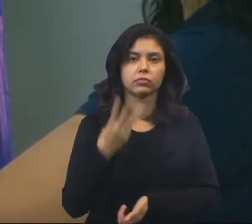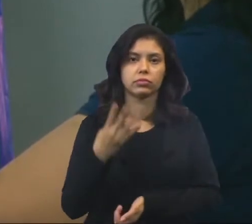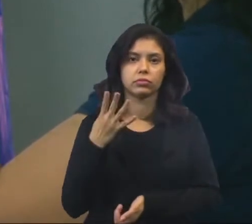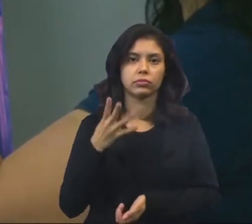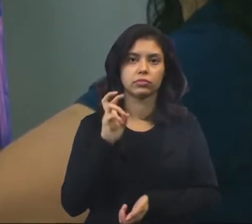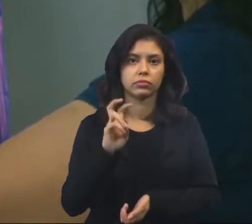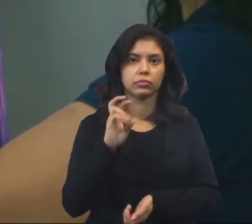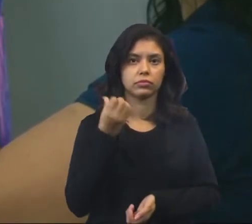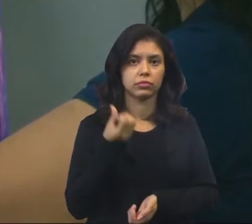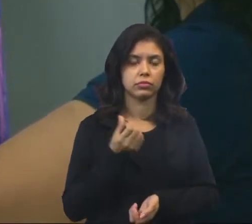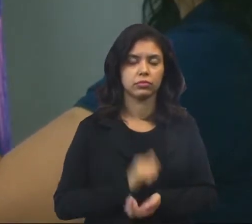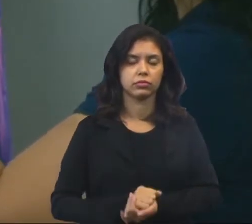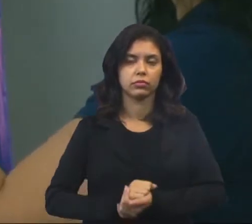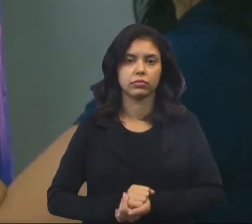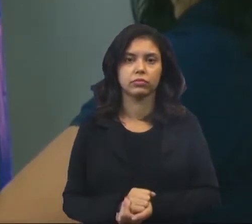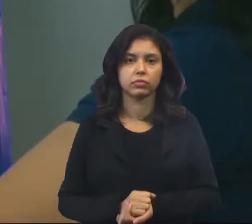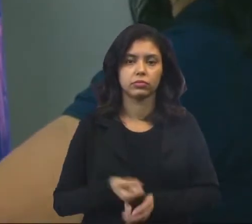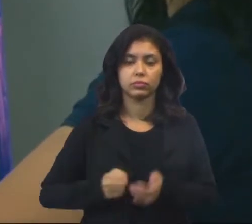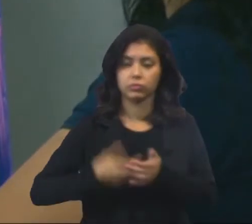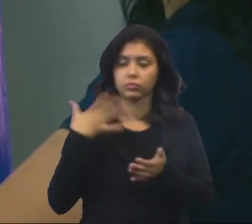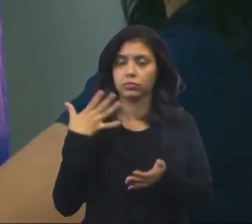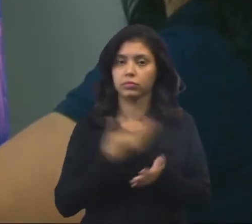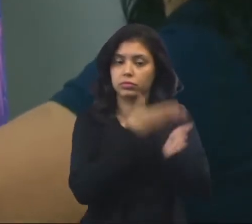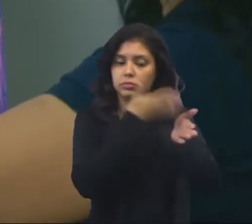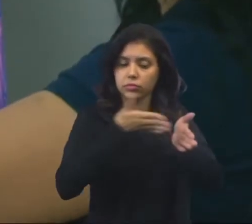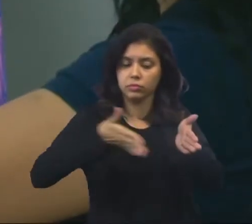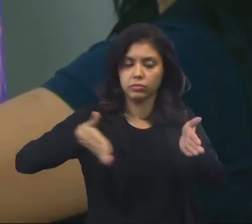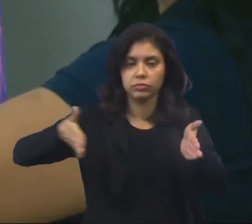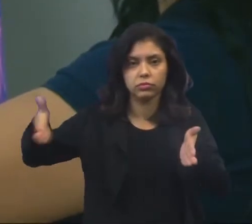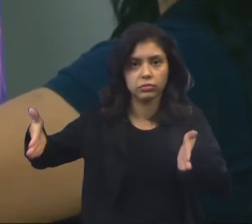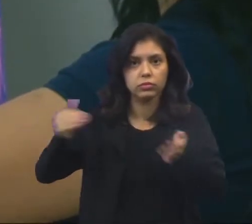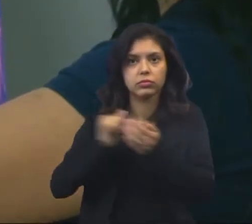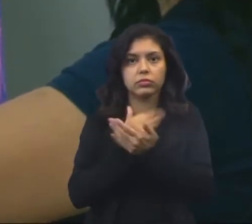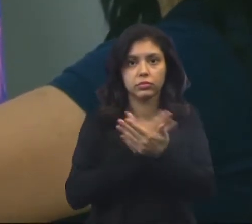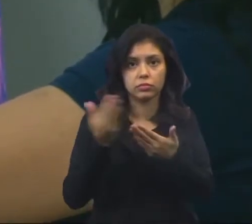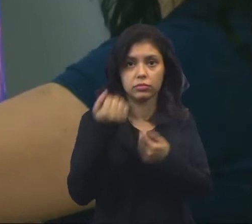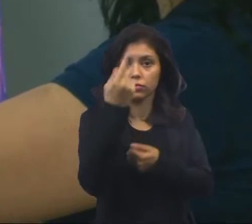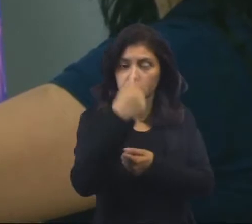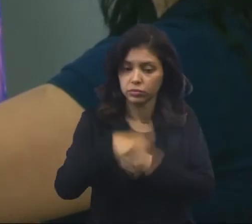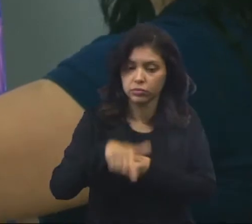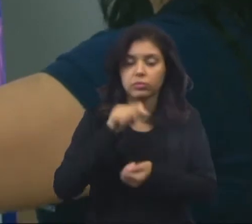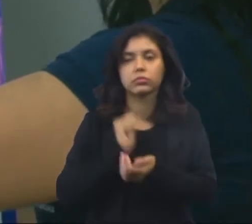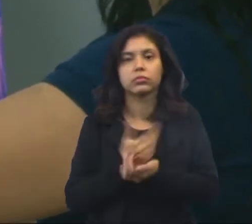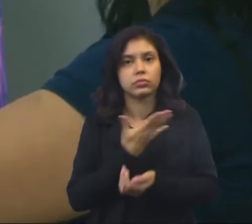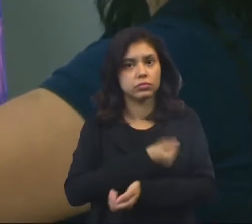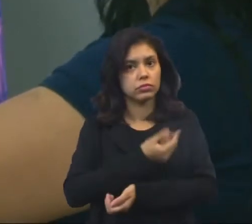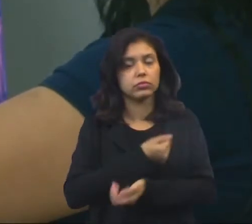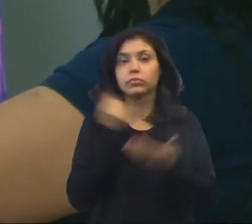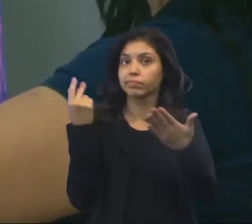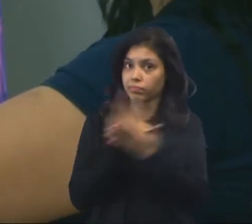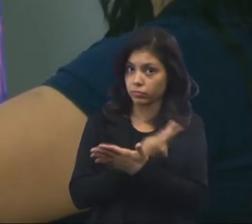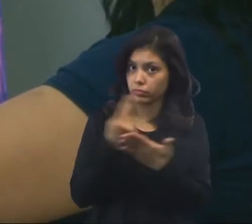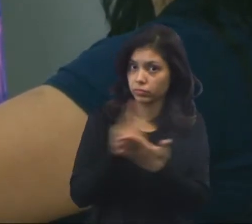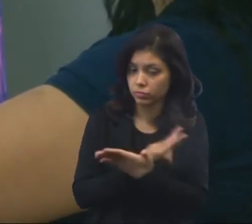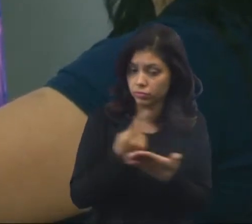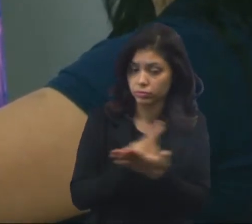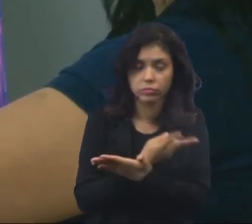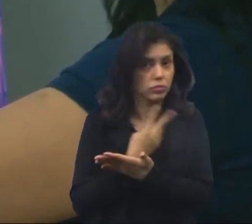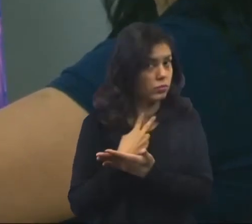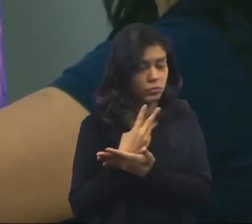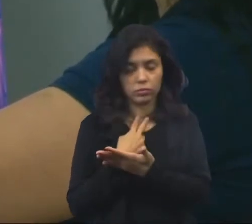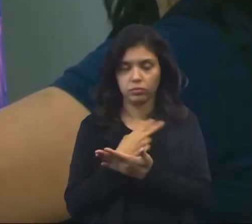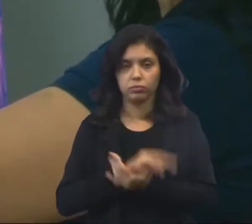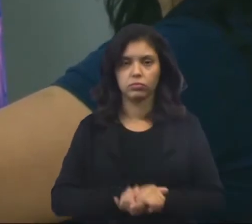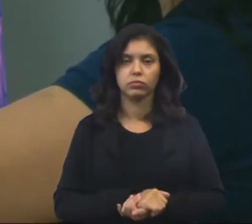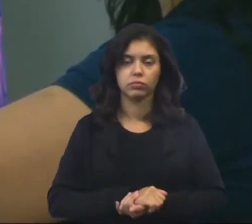3, 4, 5. E muitas vezes na sequência, a gente começa a contar de novo esse número. E eu já contei, então eu não